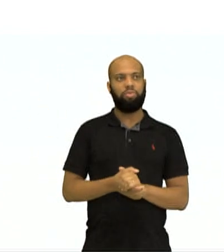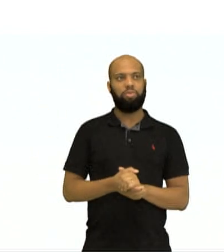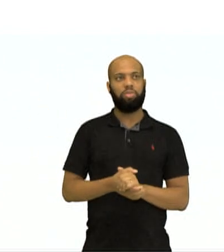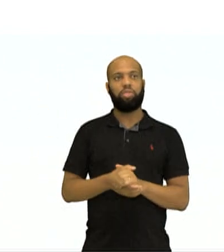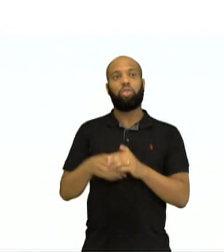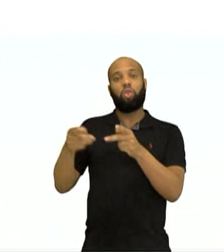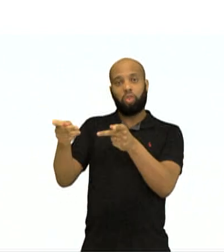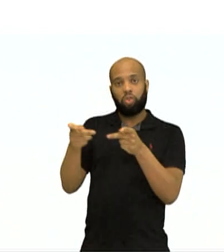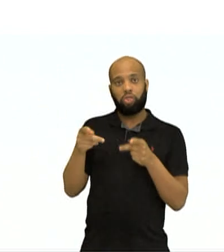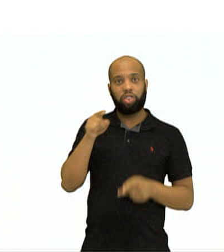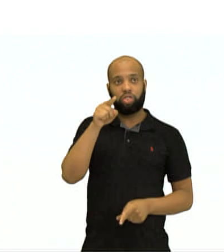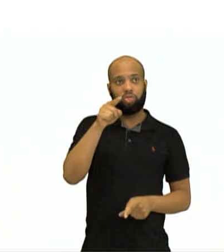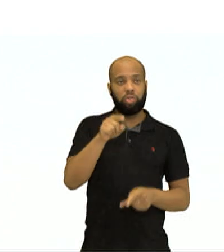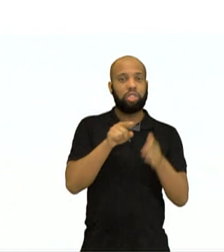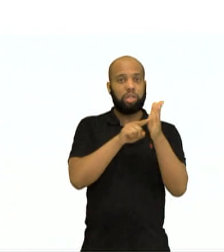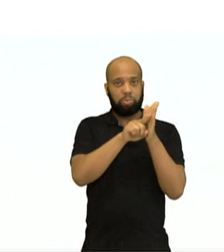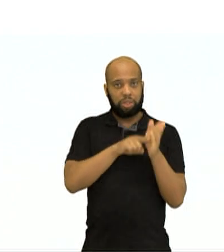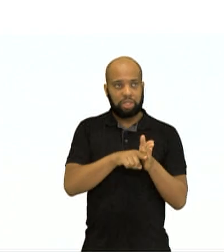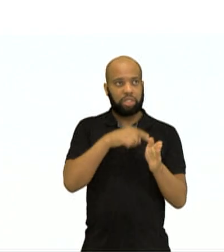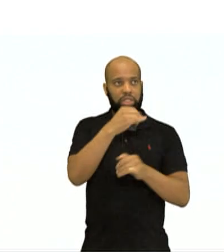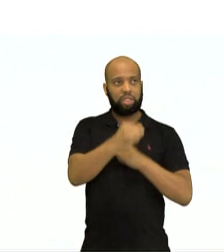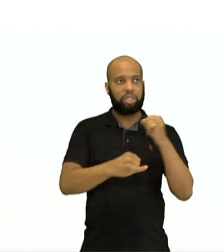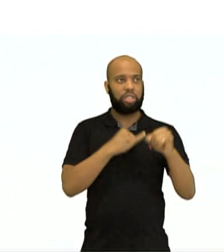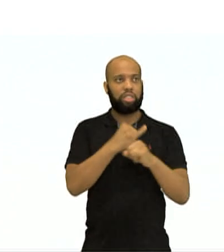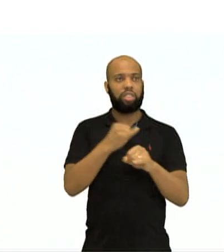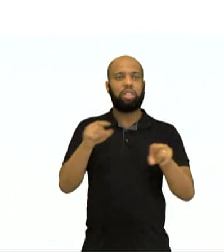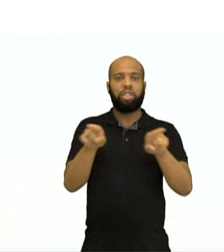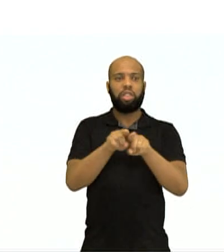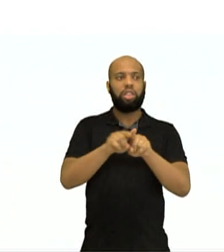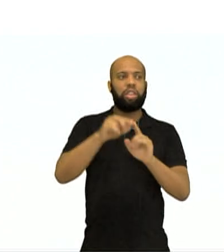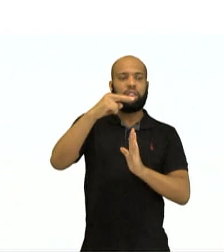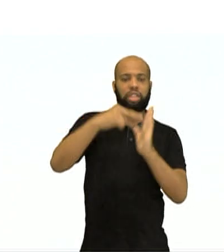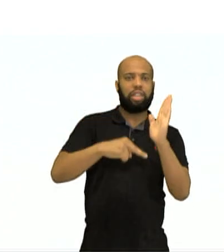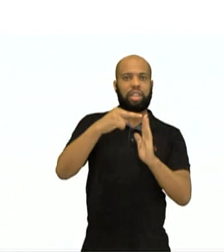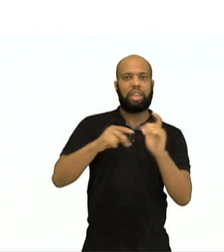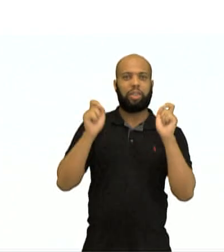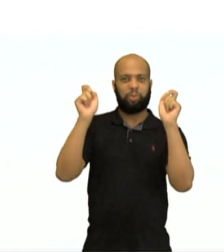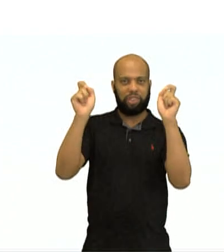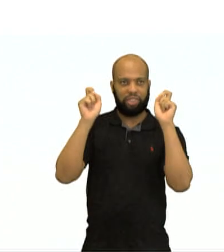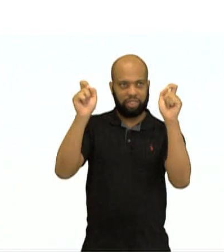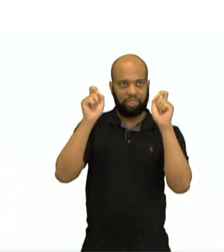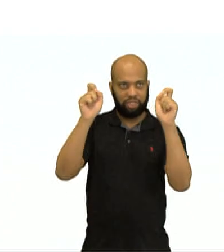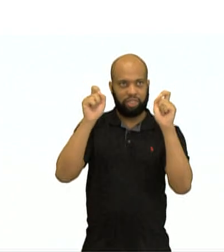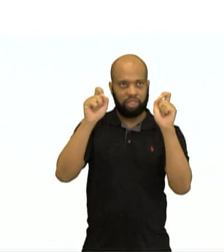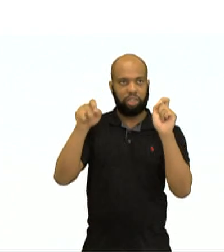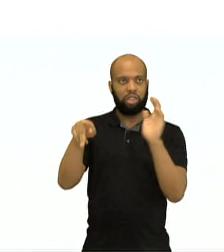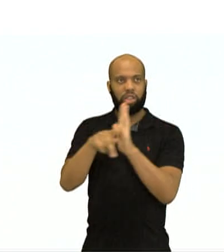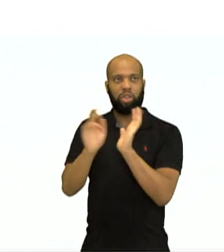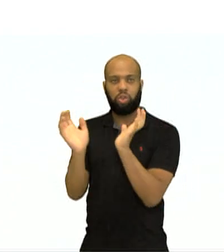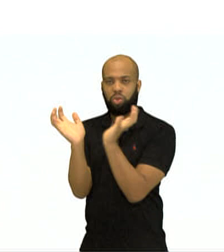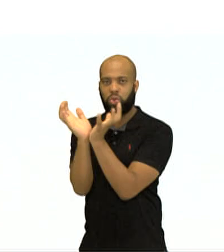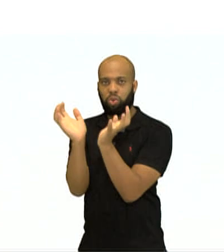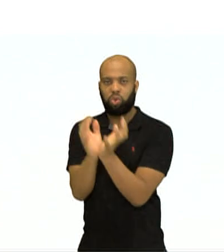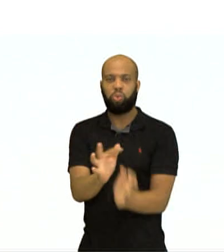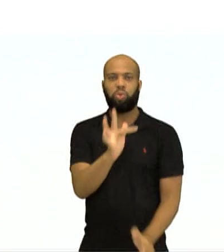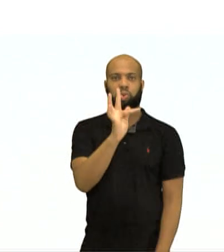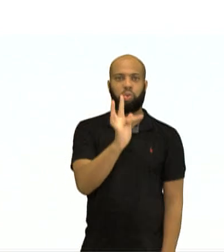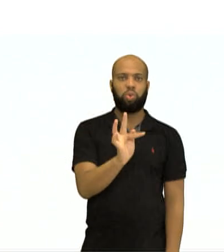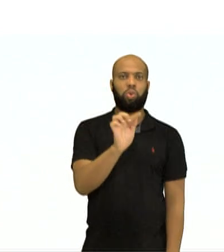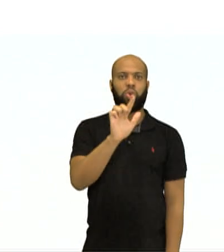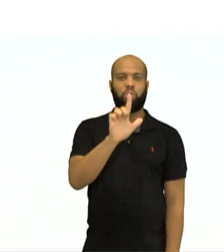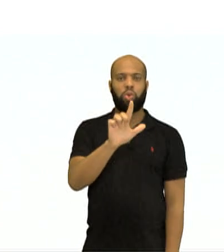o convite para que vocês pesquisem na internet e leiam o manifesto, né, do Grupo Fluxos, para que vocês